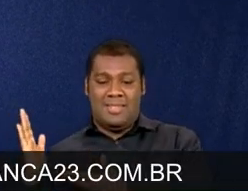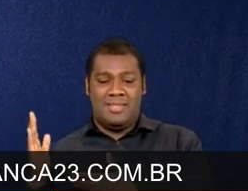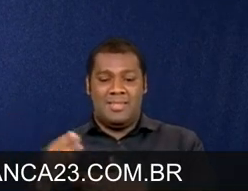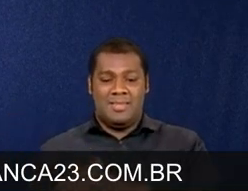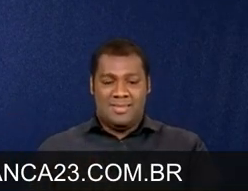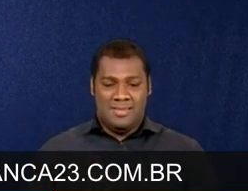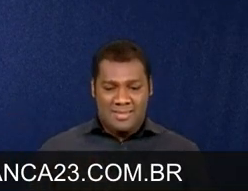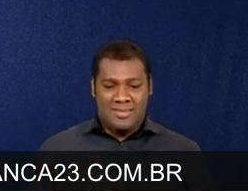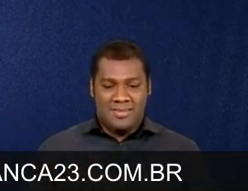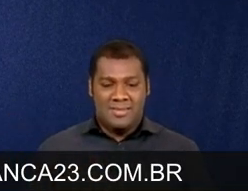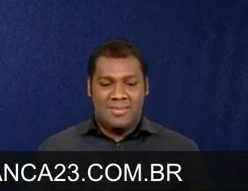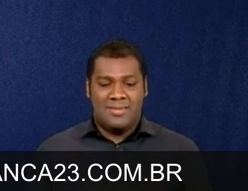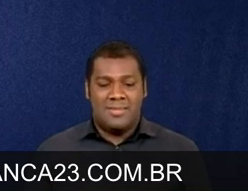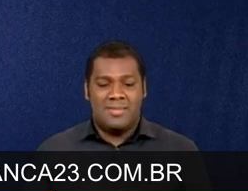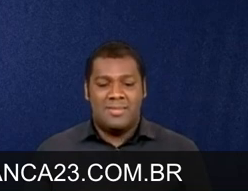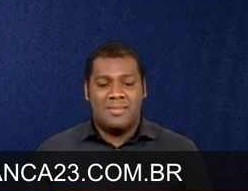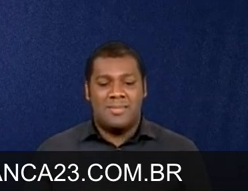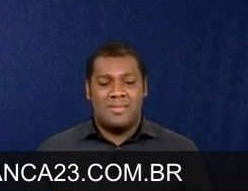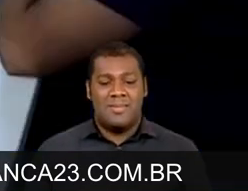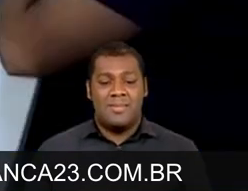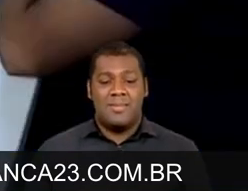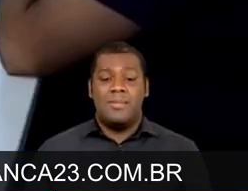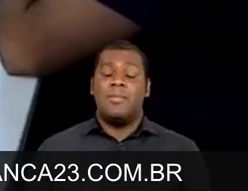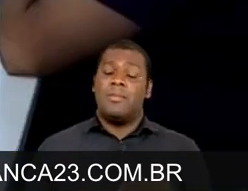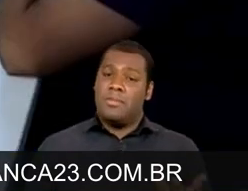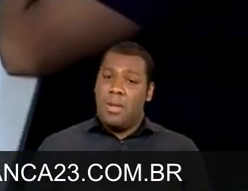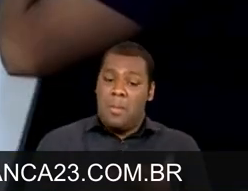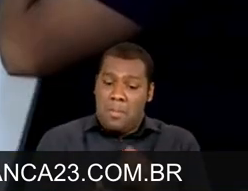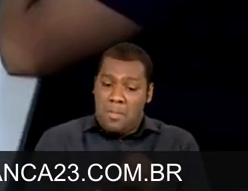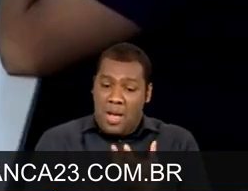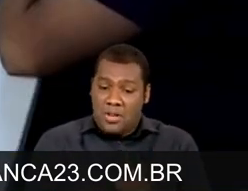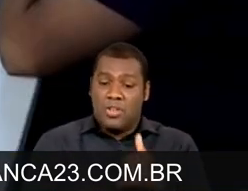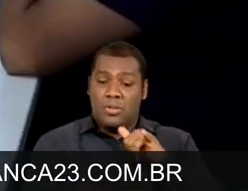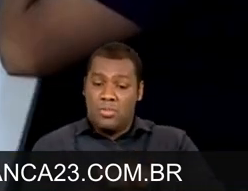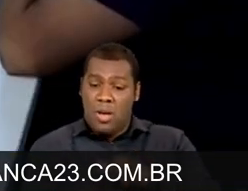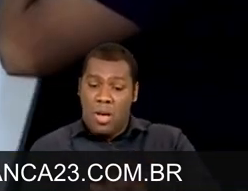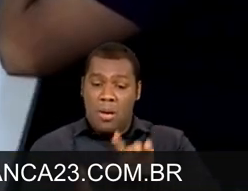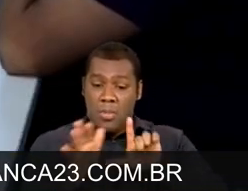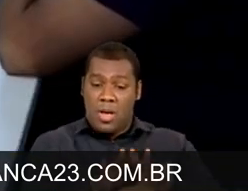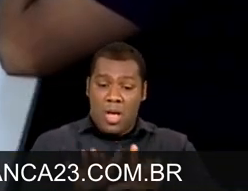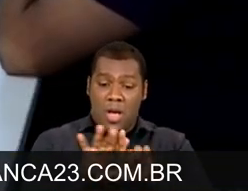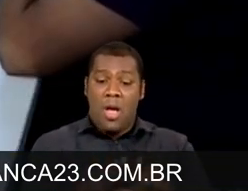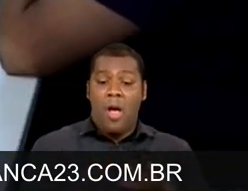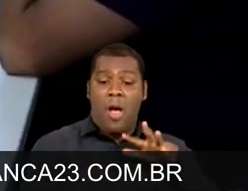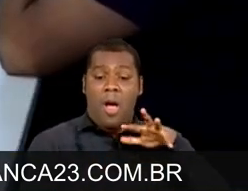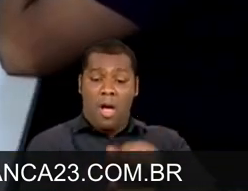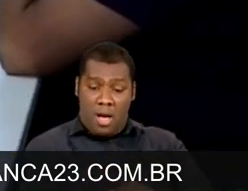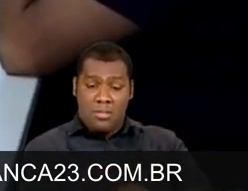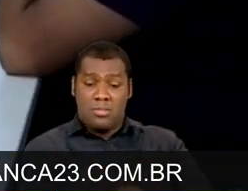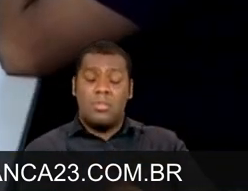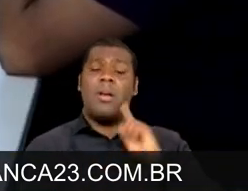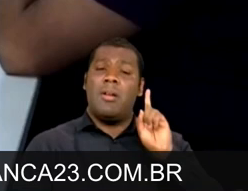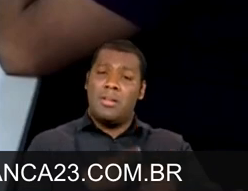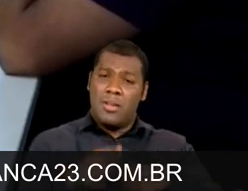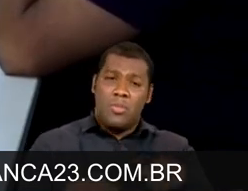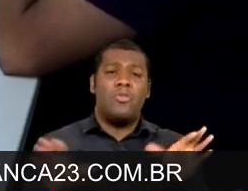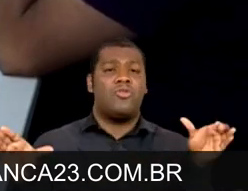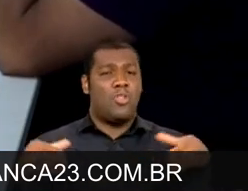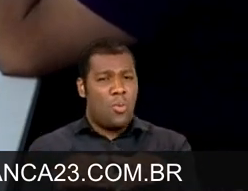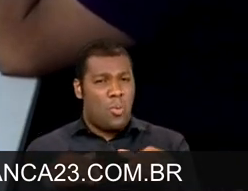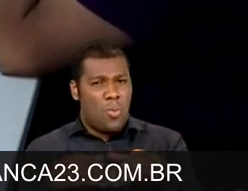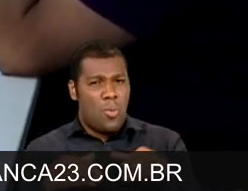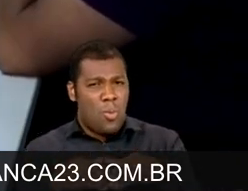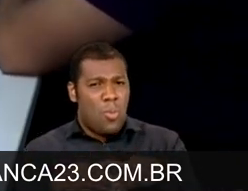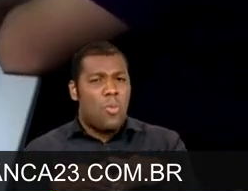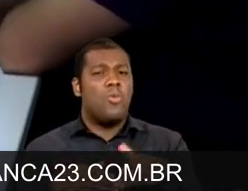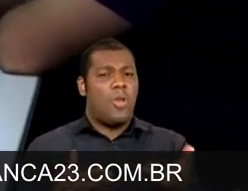lojas de aplicativos. Após instalar esse aplicativo, eles fazem um cadastro e, realizando esse cadastro, a gente, com a nossa equipe, tem todo o papel